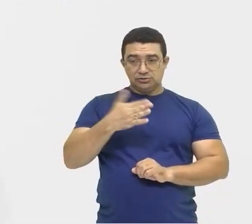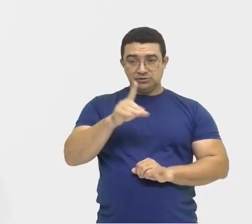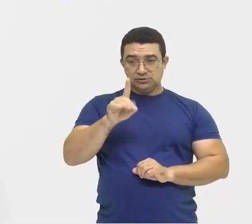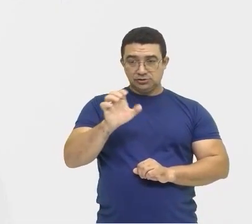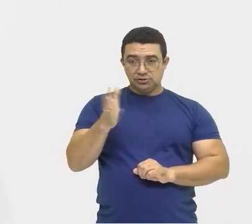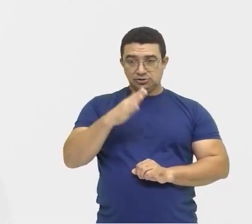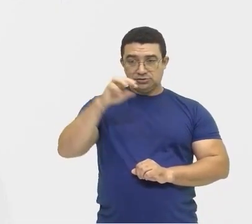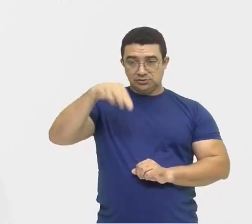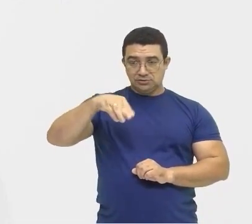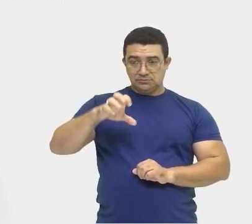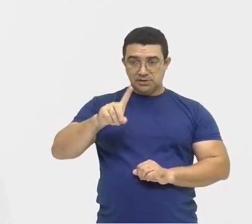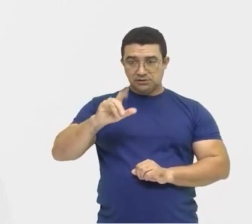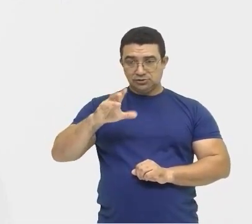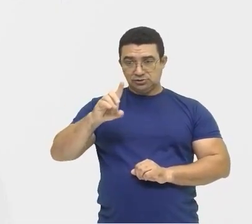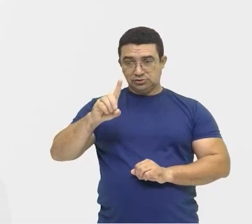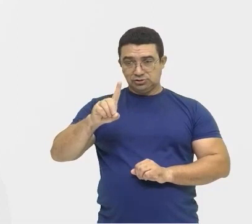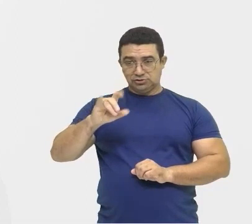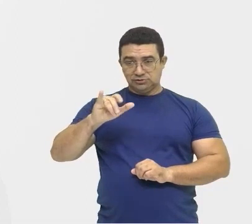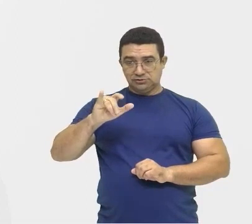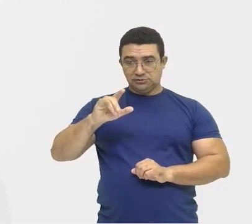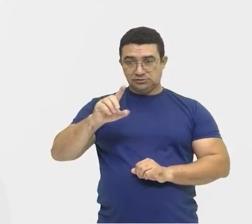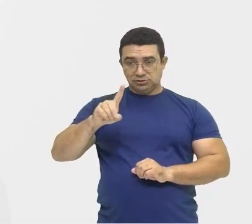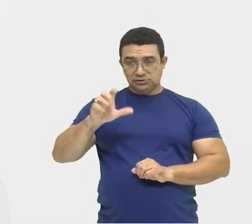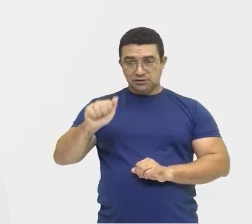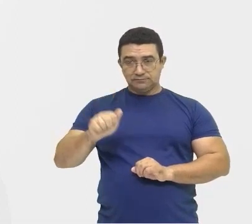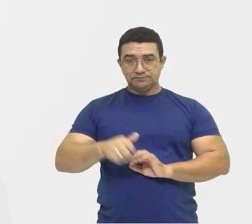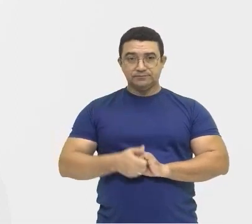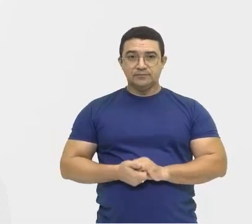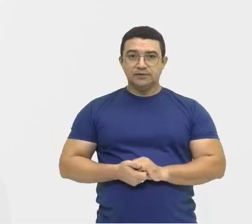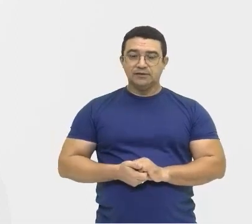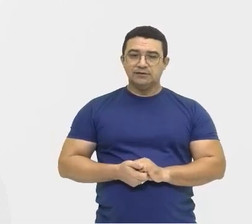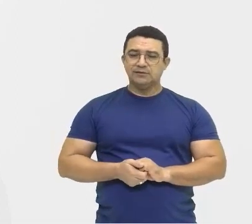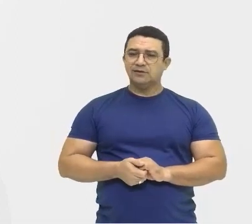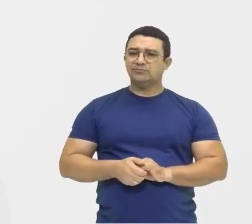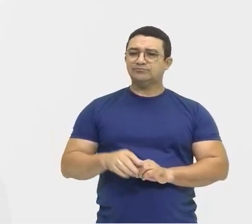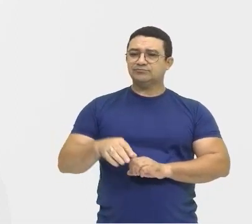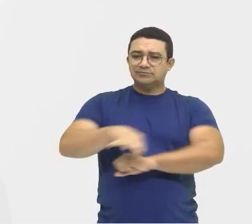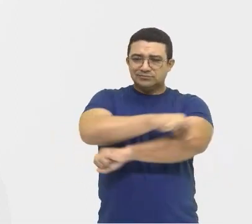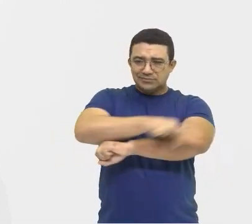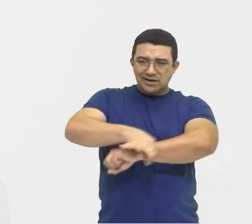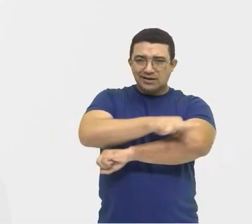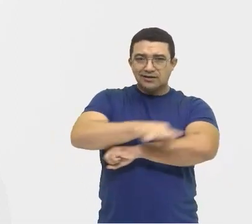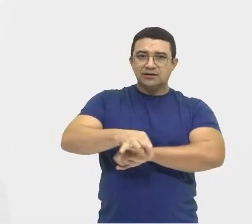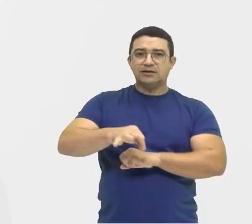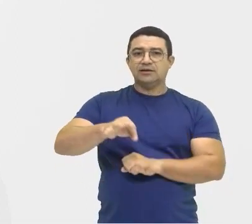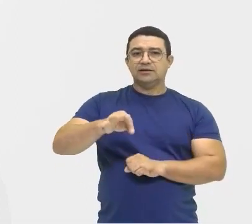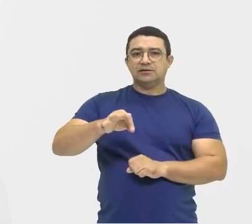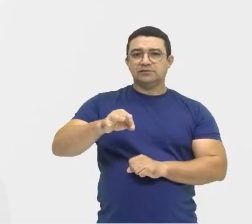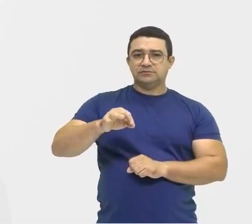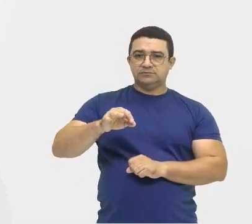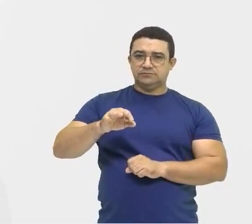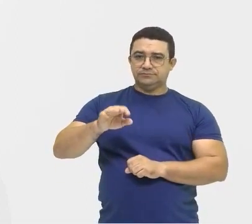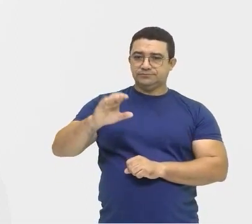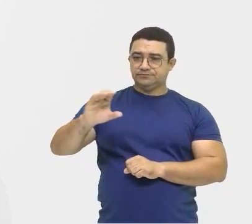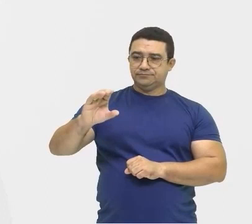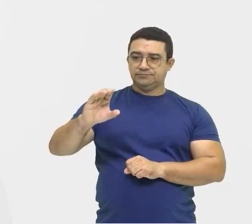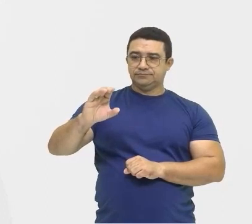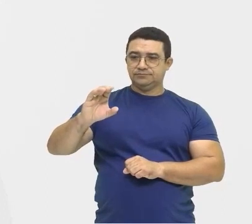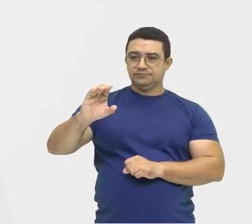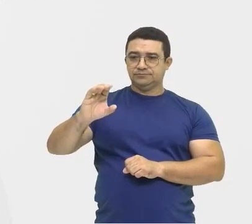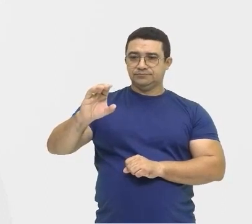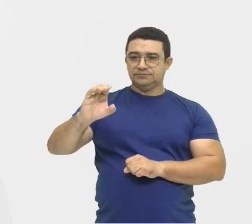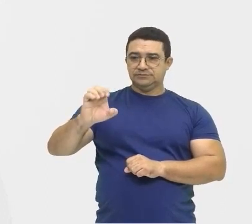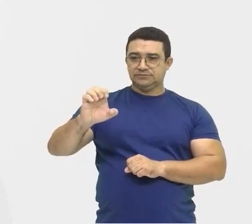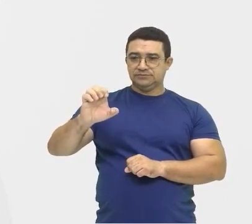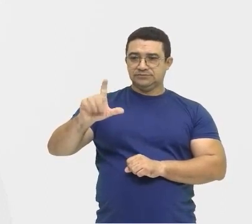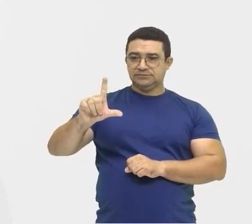pela escala Celsius, que é a mais famosa, né? Apesar de ter sido construída depois